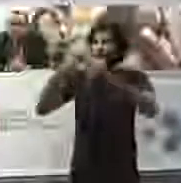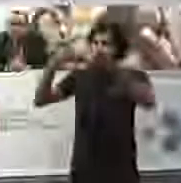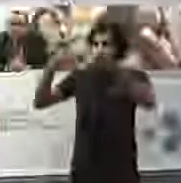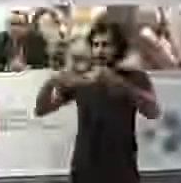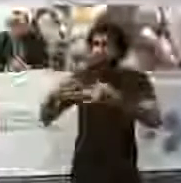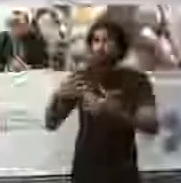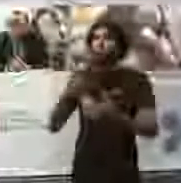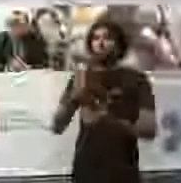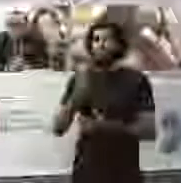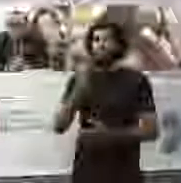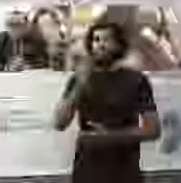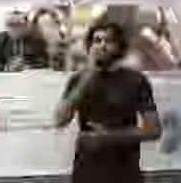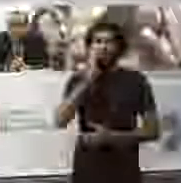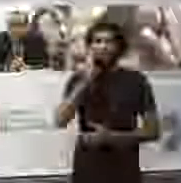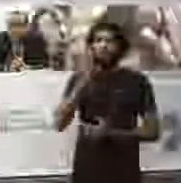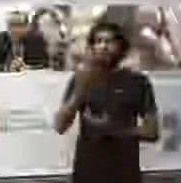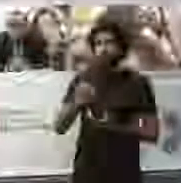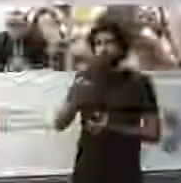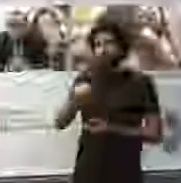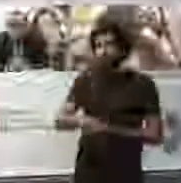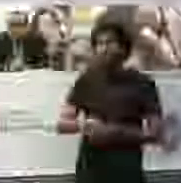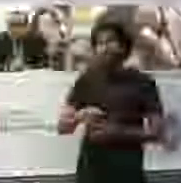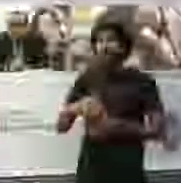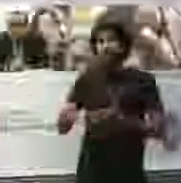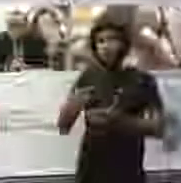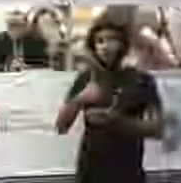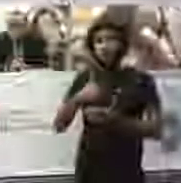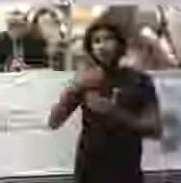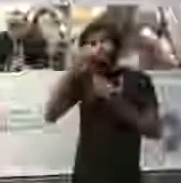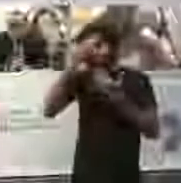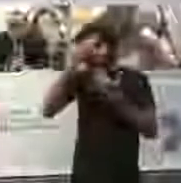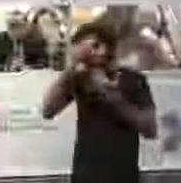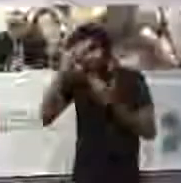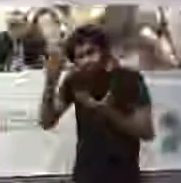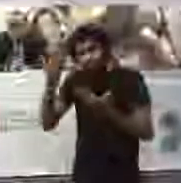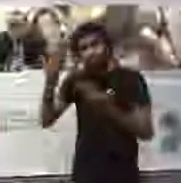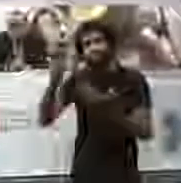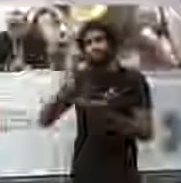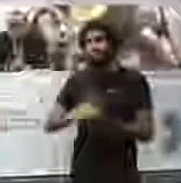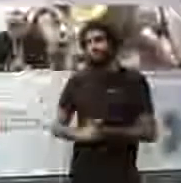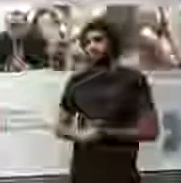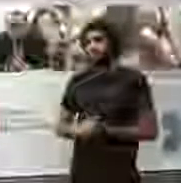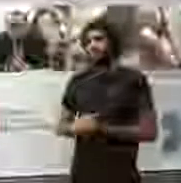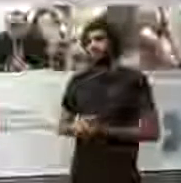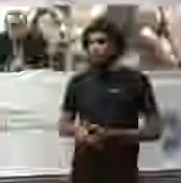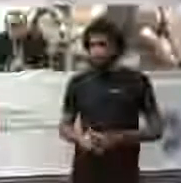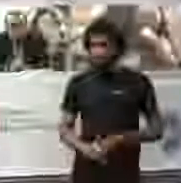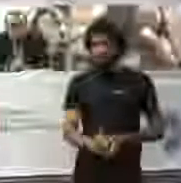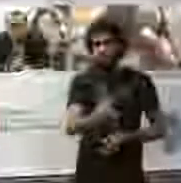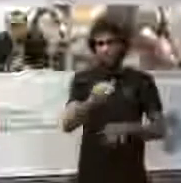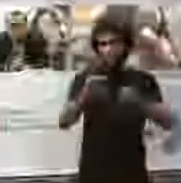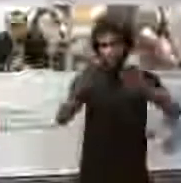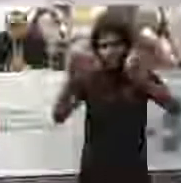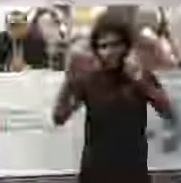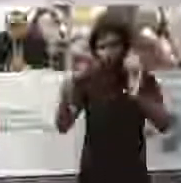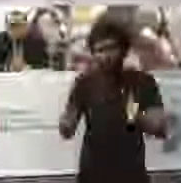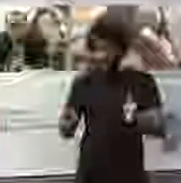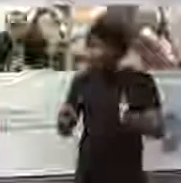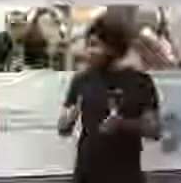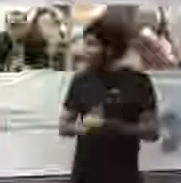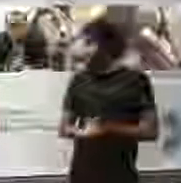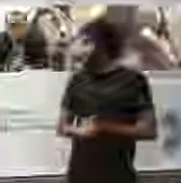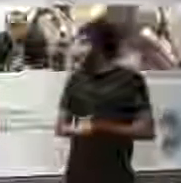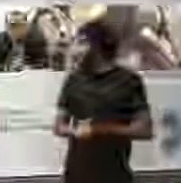comprova aqui então agradeço a sua exposição e prosseguiu vamos prosseguir depois de